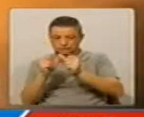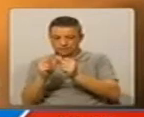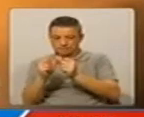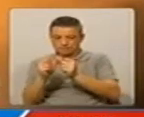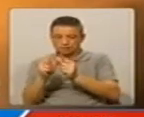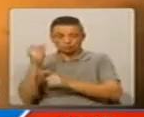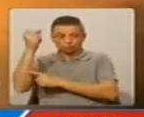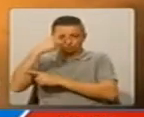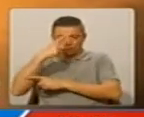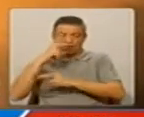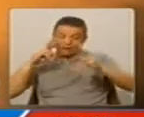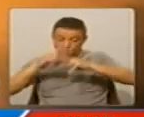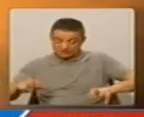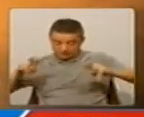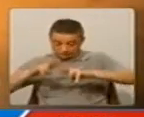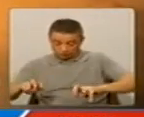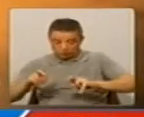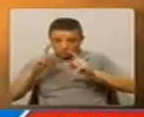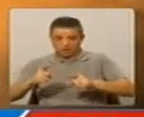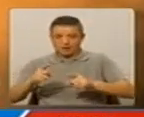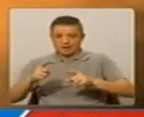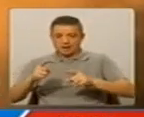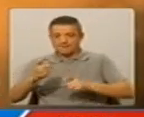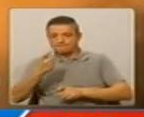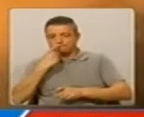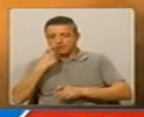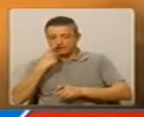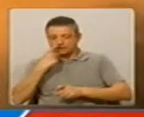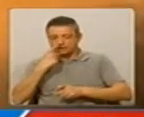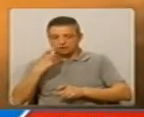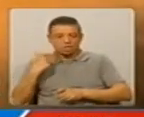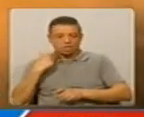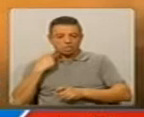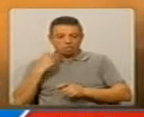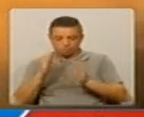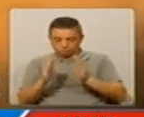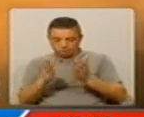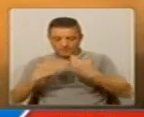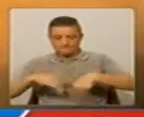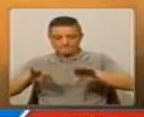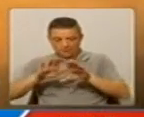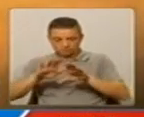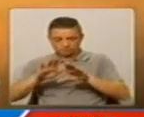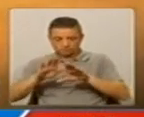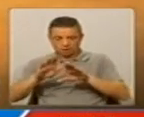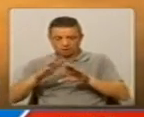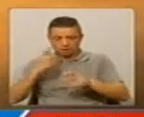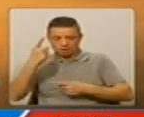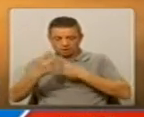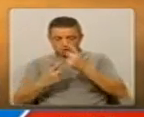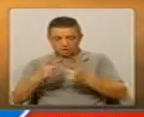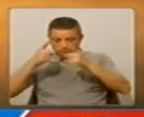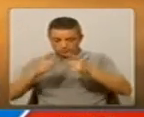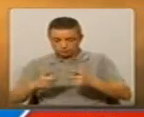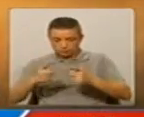conta a investigação feita nestes côndrulos, nestes pedaços de meteoritos, é que, muito provavelmente, o início da